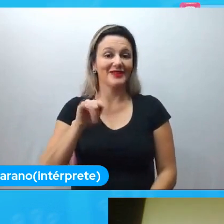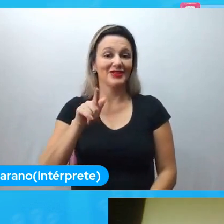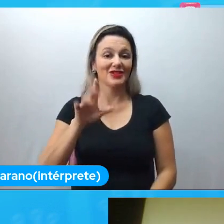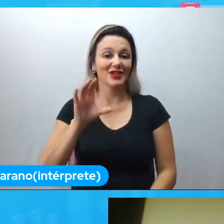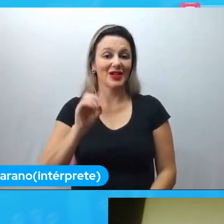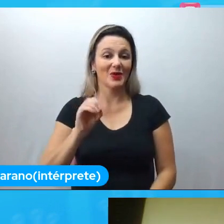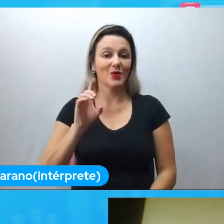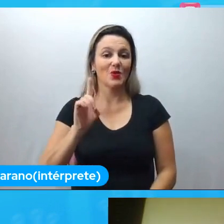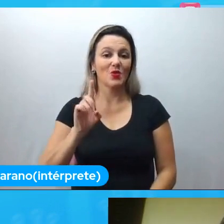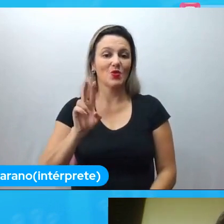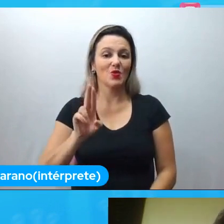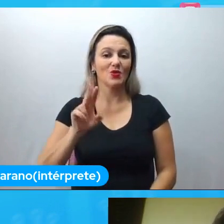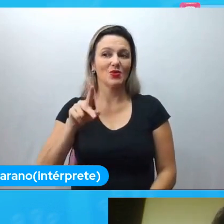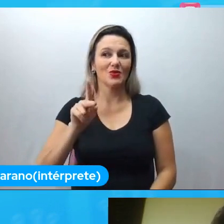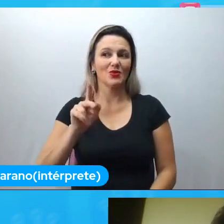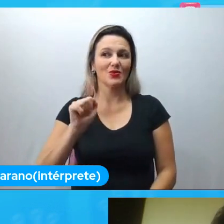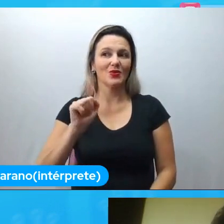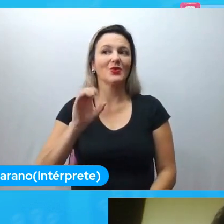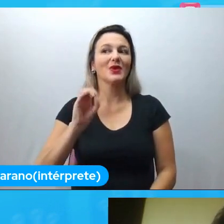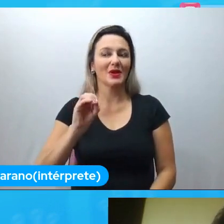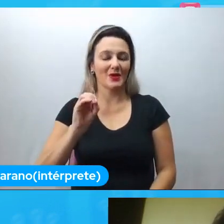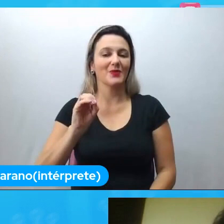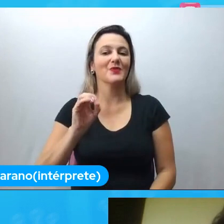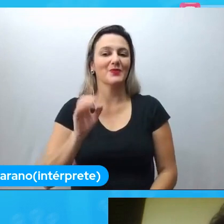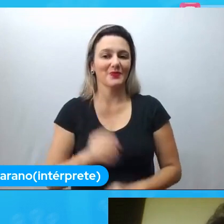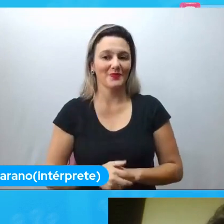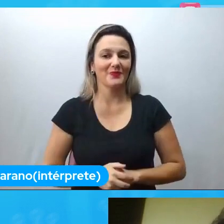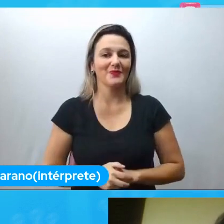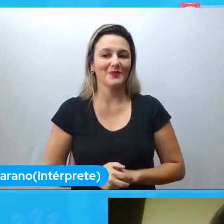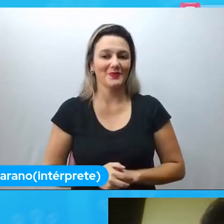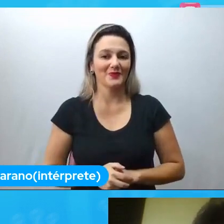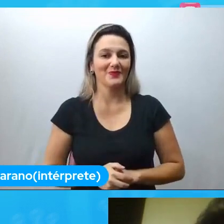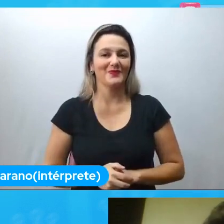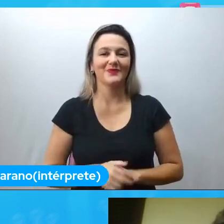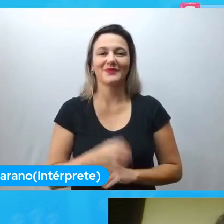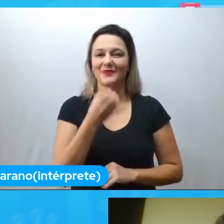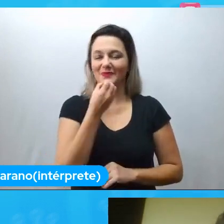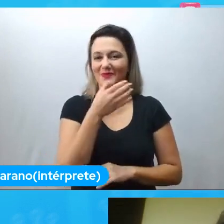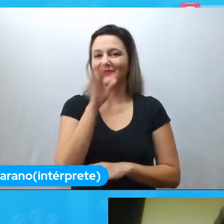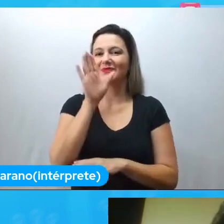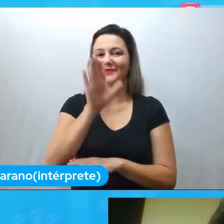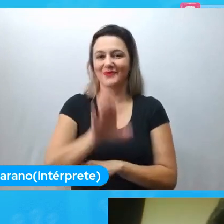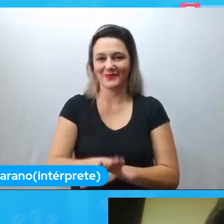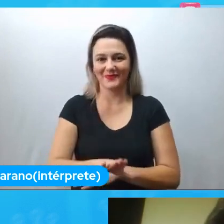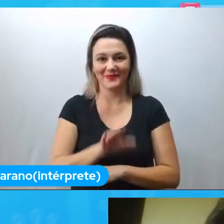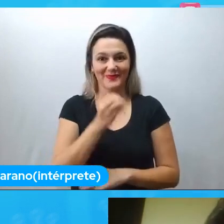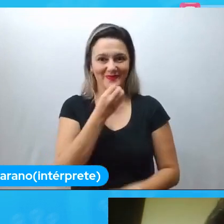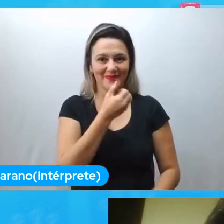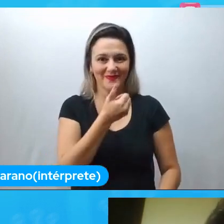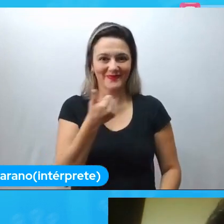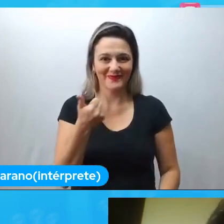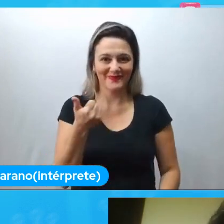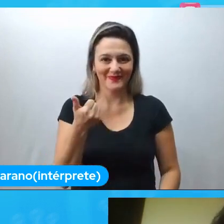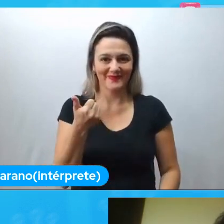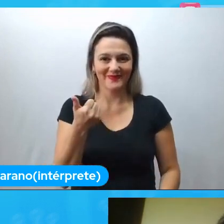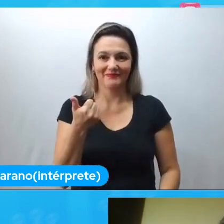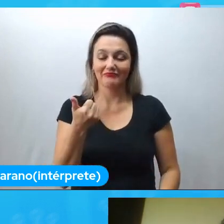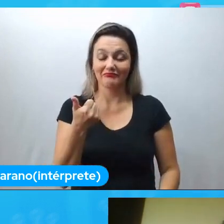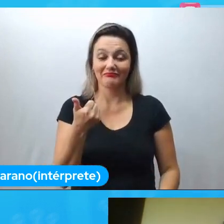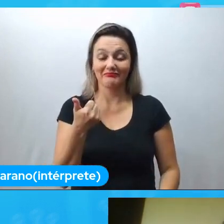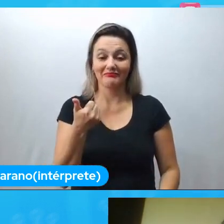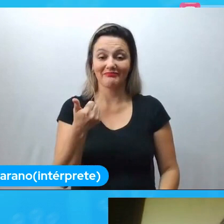Alô. Boa tarde. E aí? Boa tarde, tudo bom? Tudo bom. Se apresenta aí pra gente, do